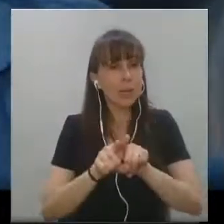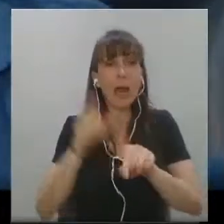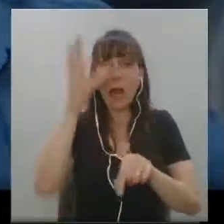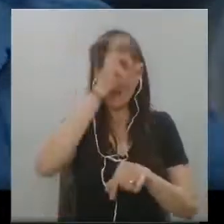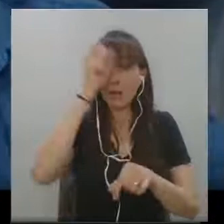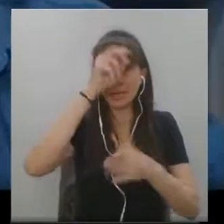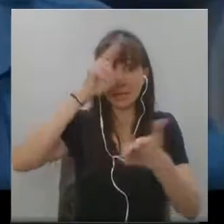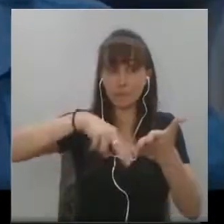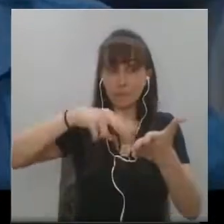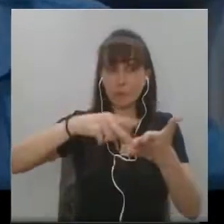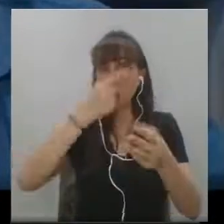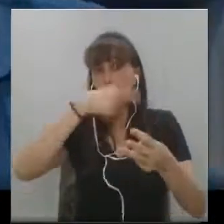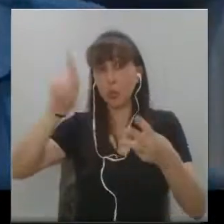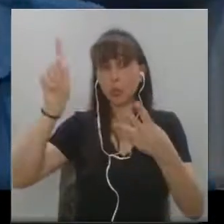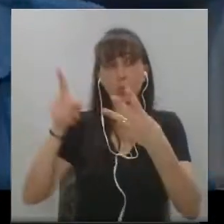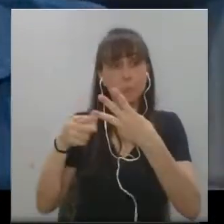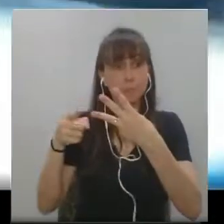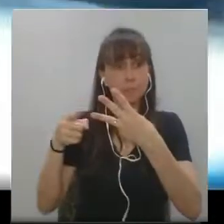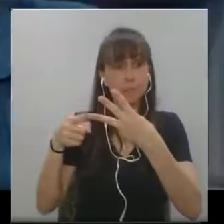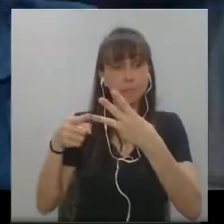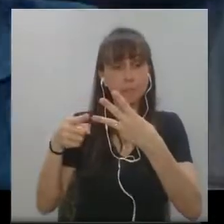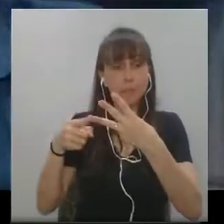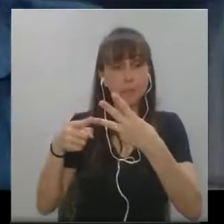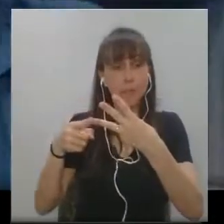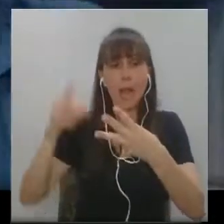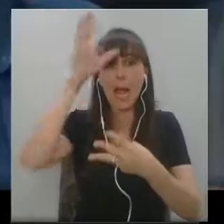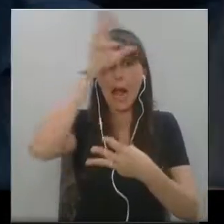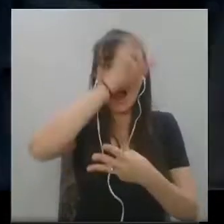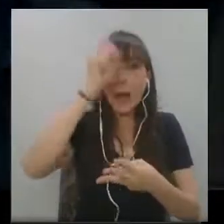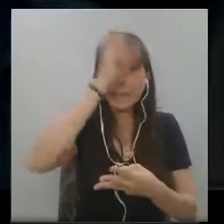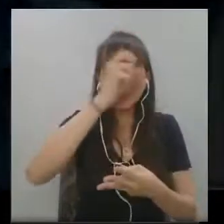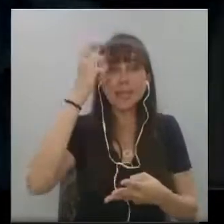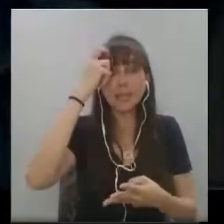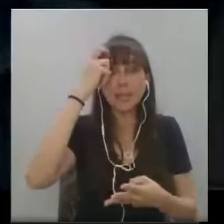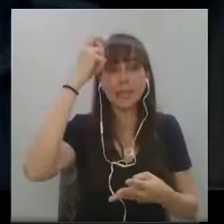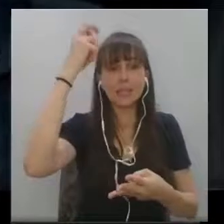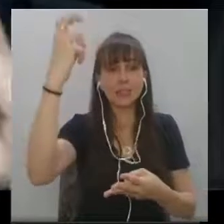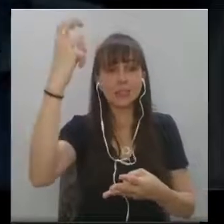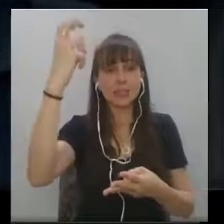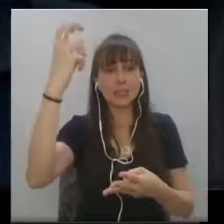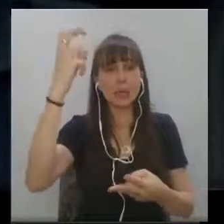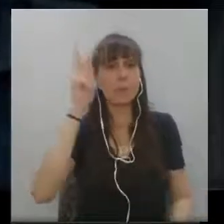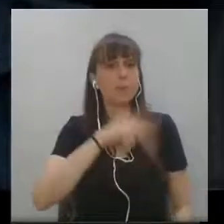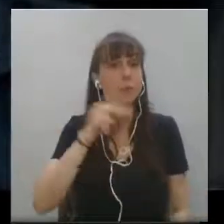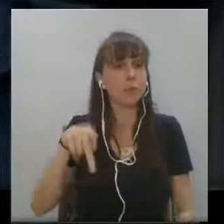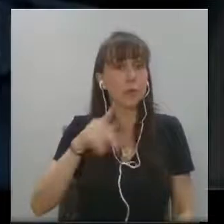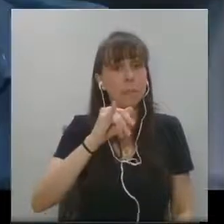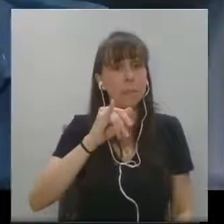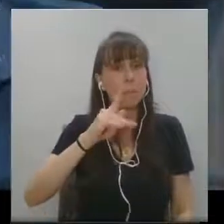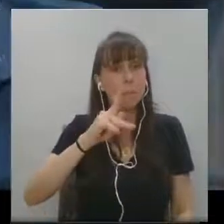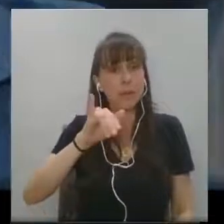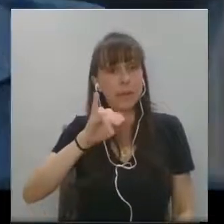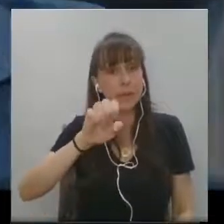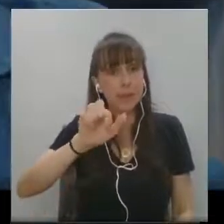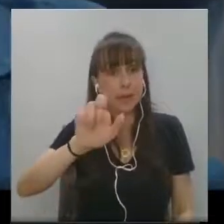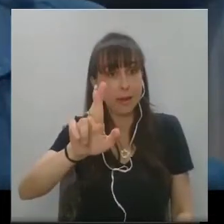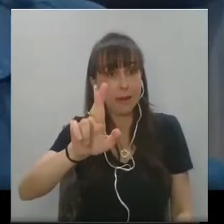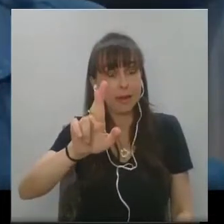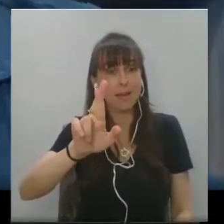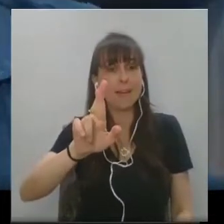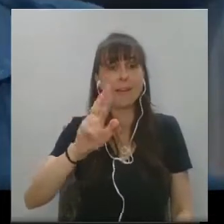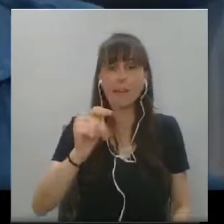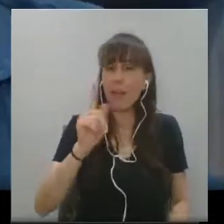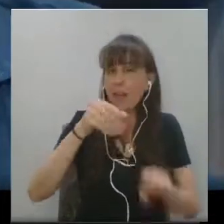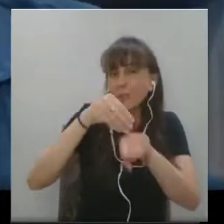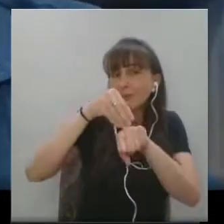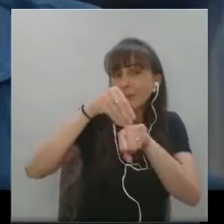E, por último, a obra Aprendendo Inteligência, do professor Piaget, também, que é uma obra muito interessante. São essas dicas que eu posso